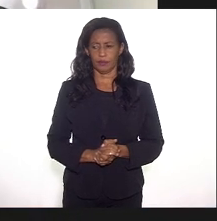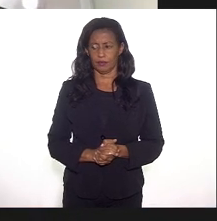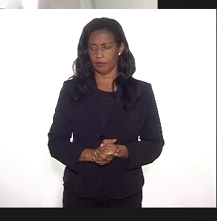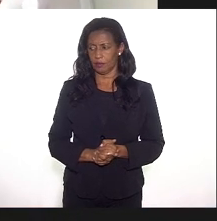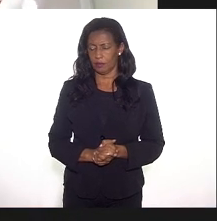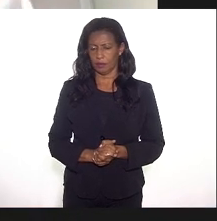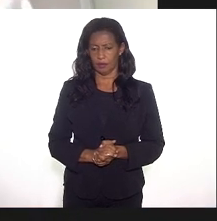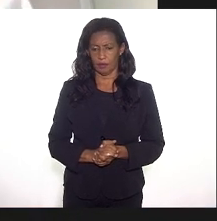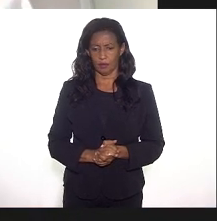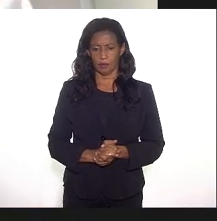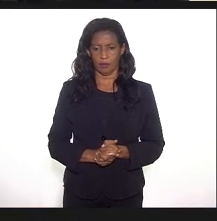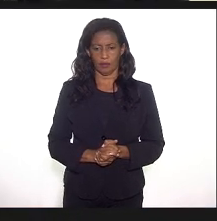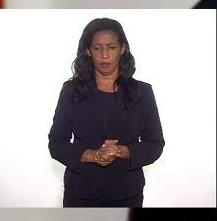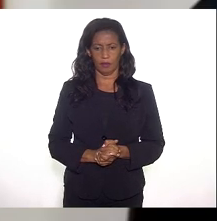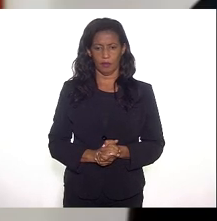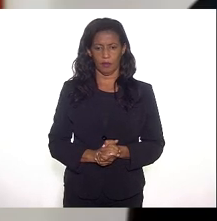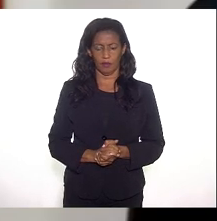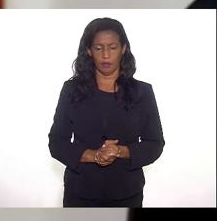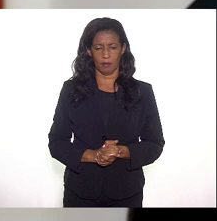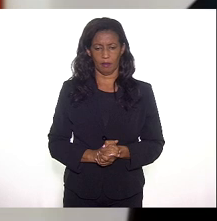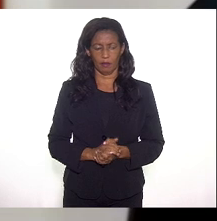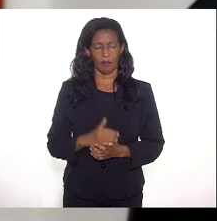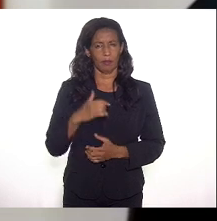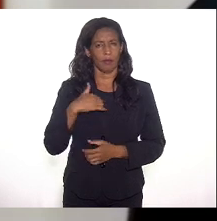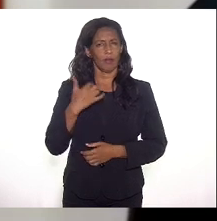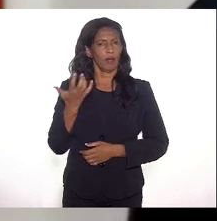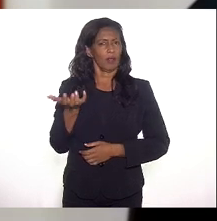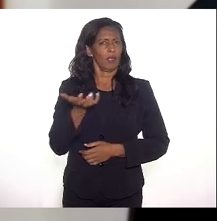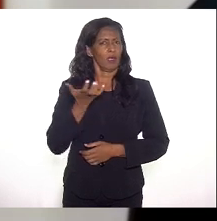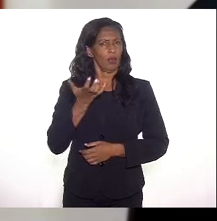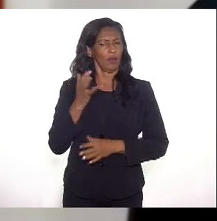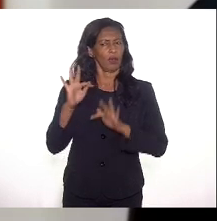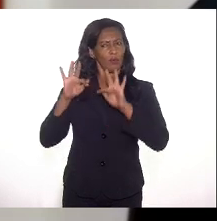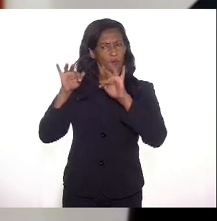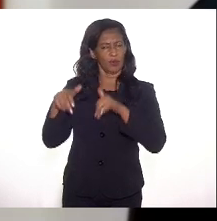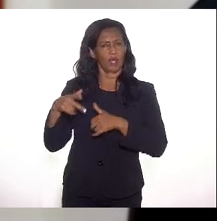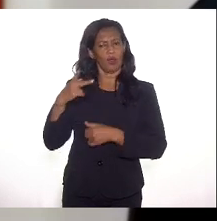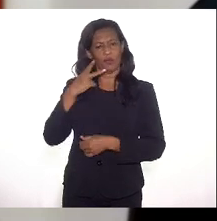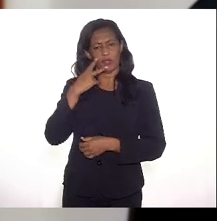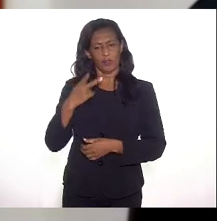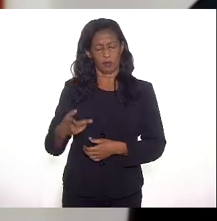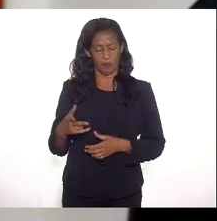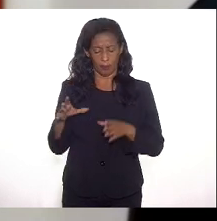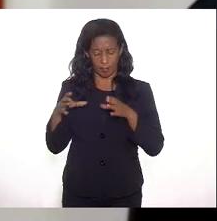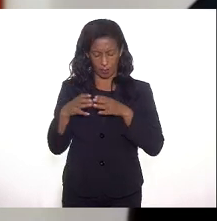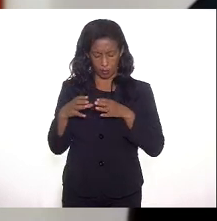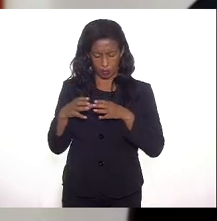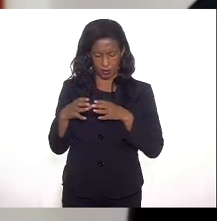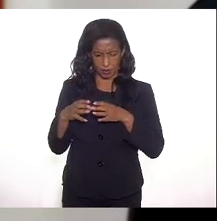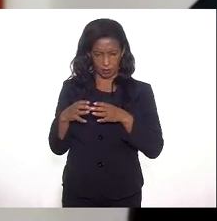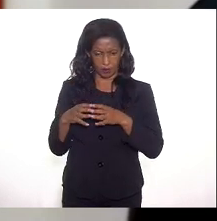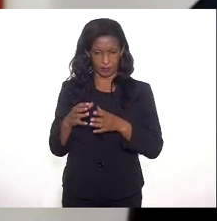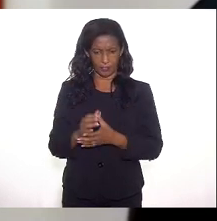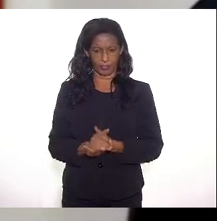Eu quero... ao final, eu vou fazer um comentário aqui. Pela comissão...